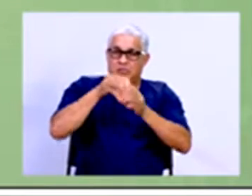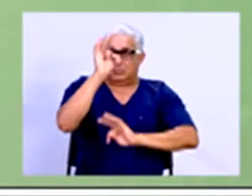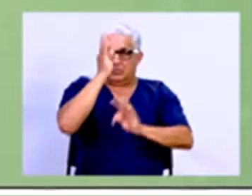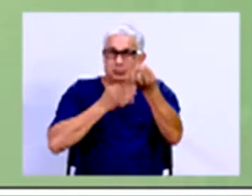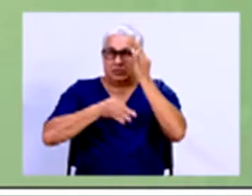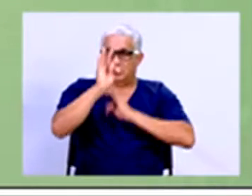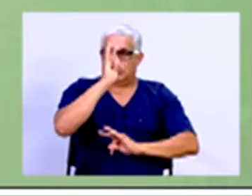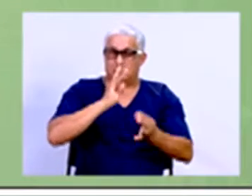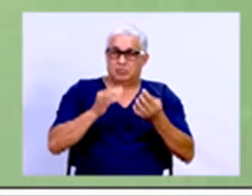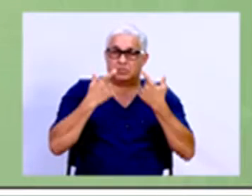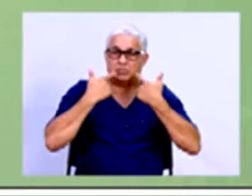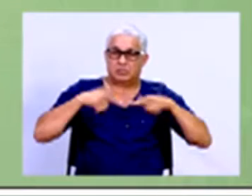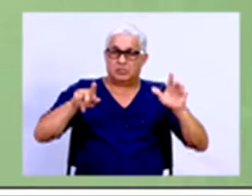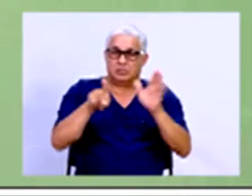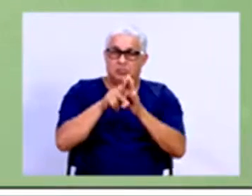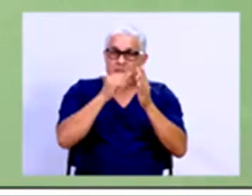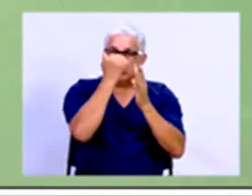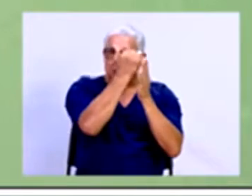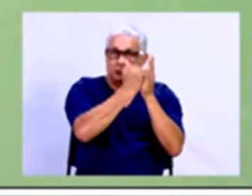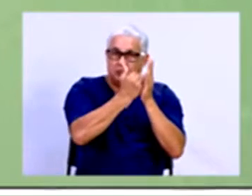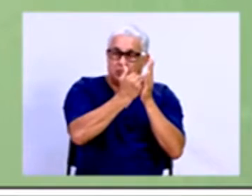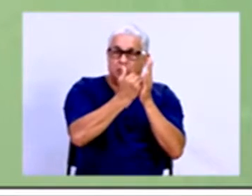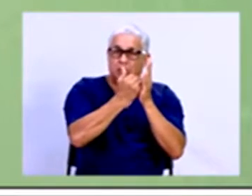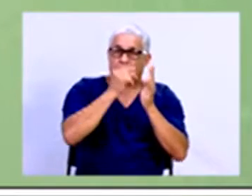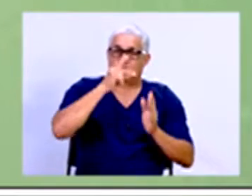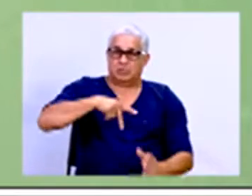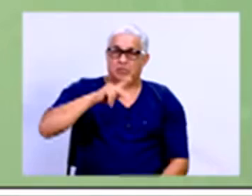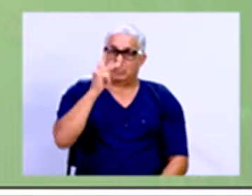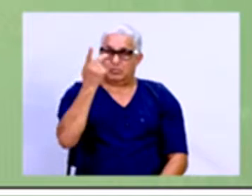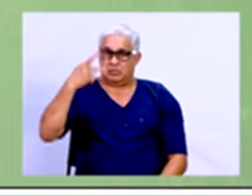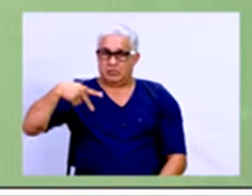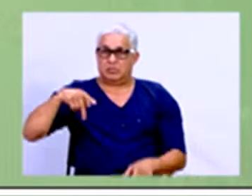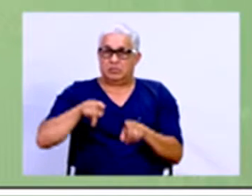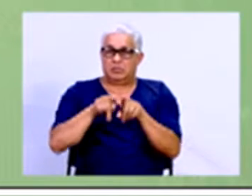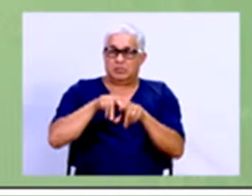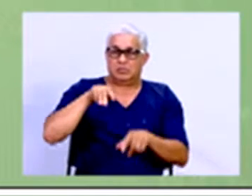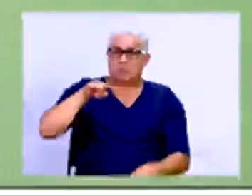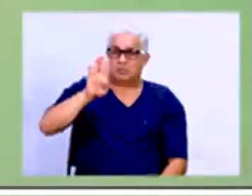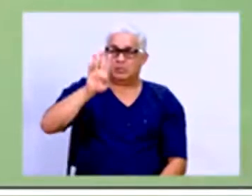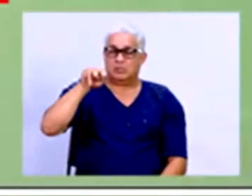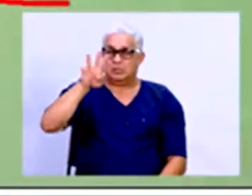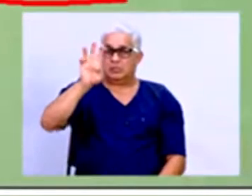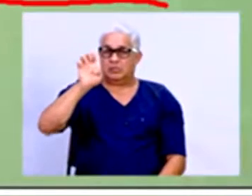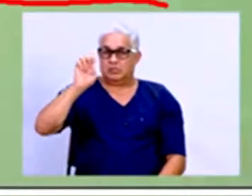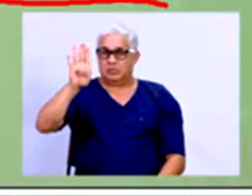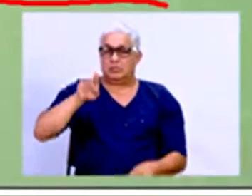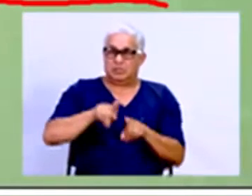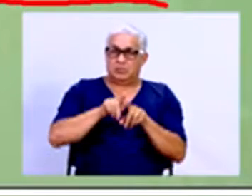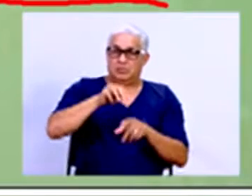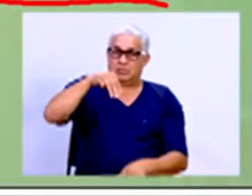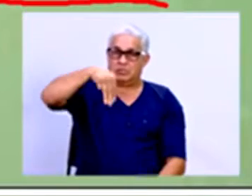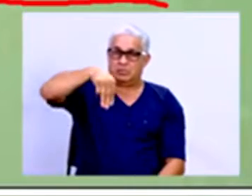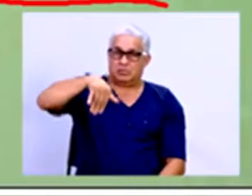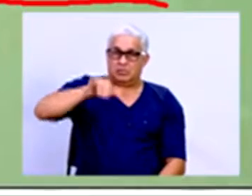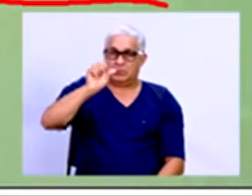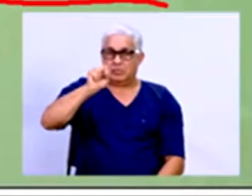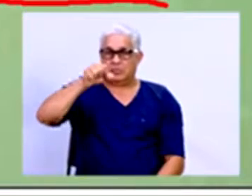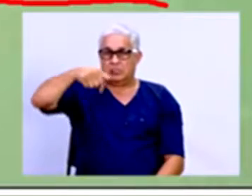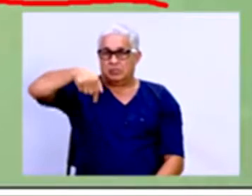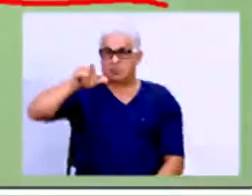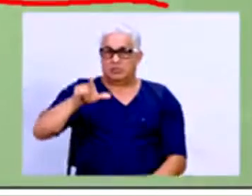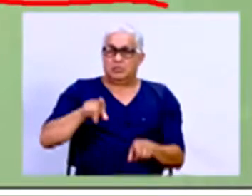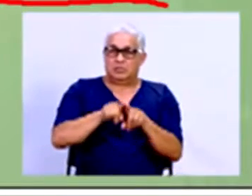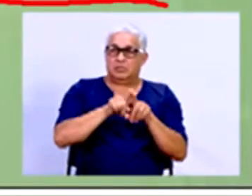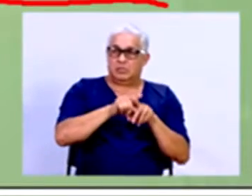de linguagem de programação PHP Web com o banco de dados MySQL que a gente está utilizando, né, e vamos trabalhar também métodos